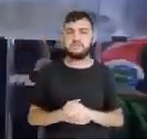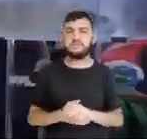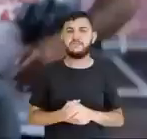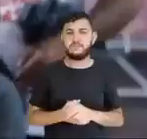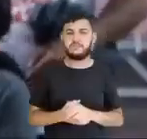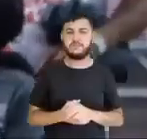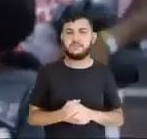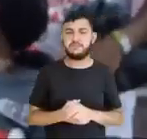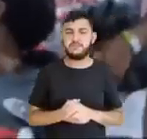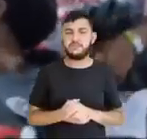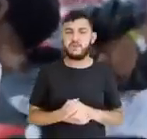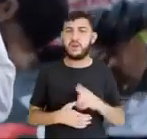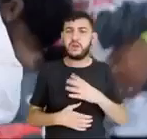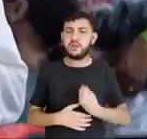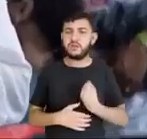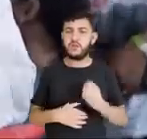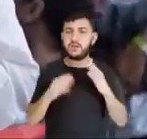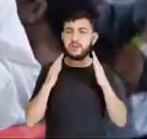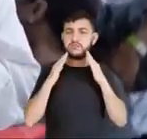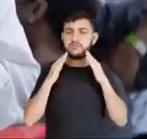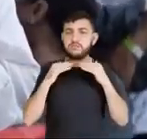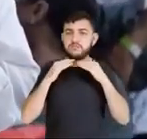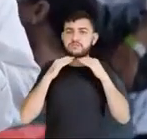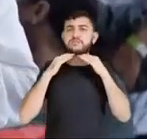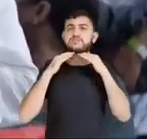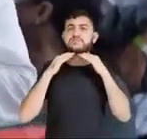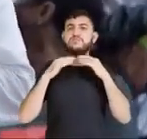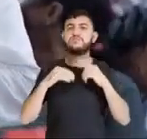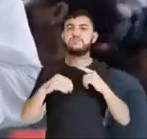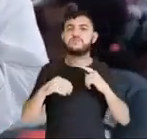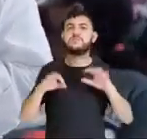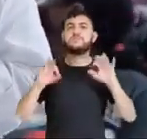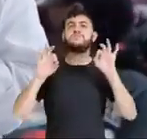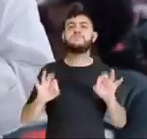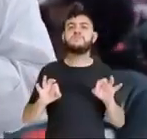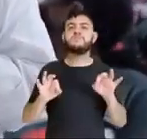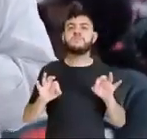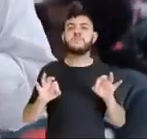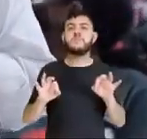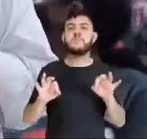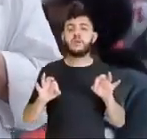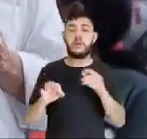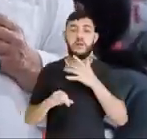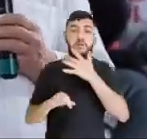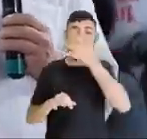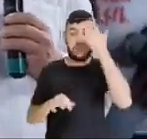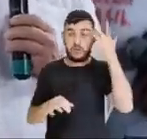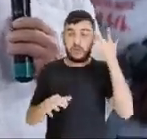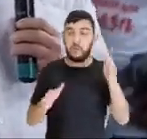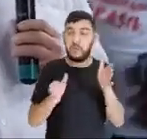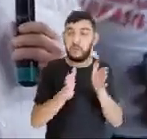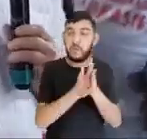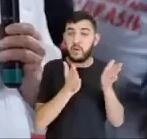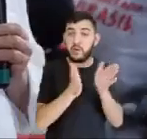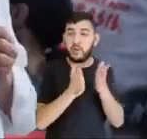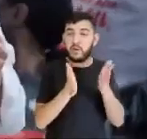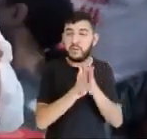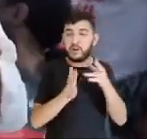Andar de cabeça erguida não é uma coisa qualquer. Quem é pobre e quem é nordestino como